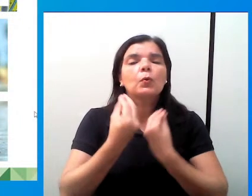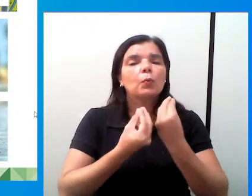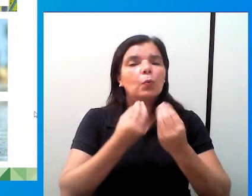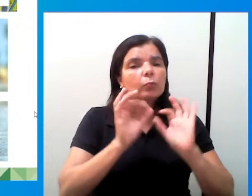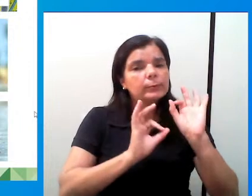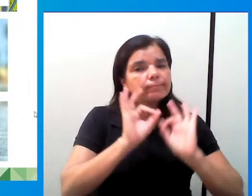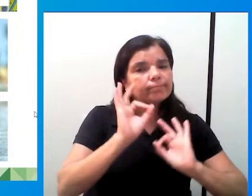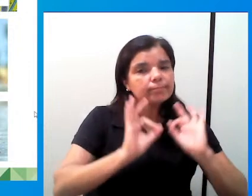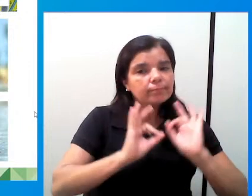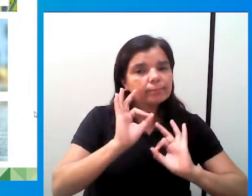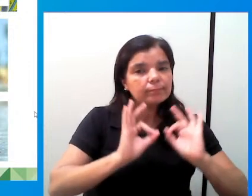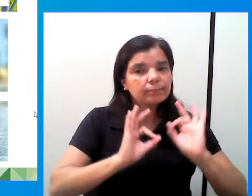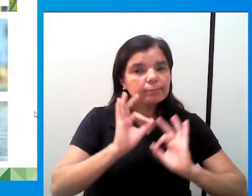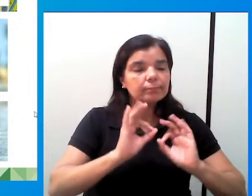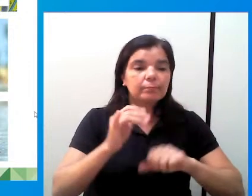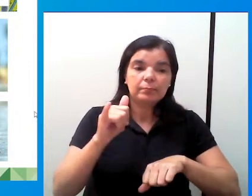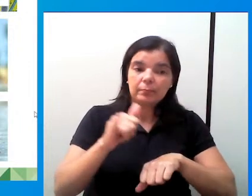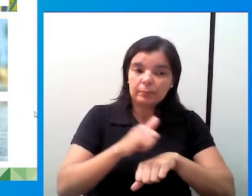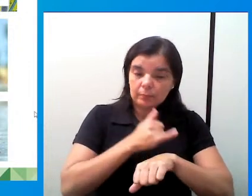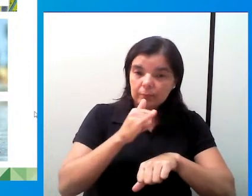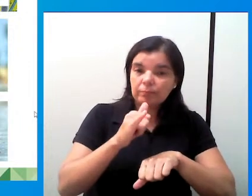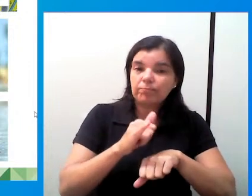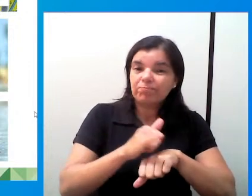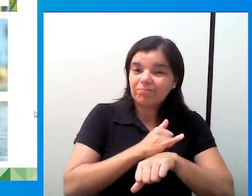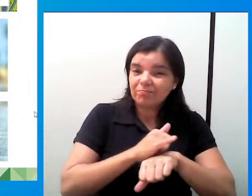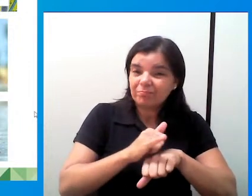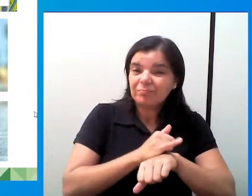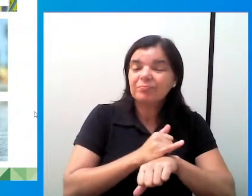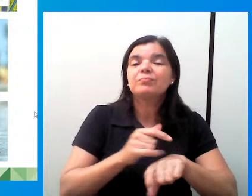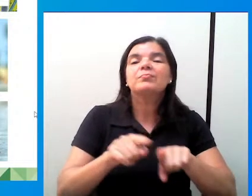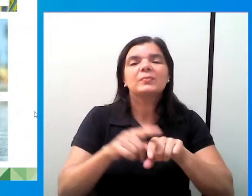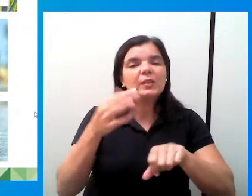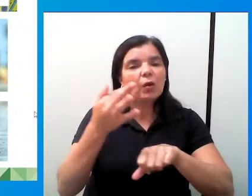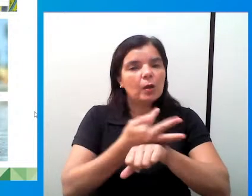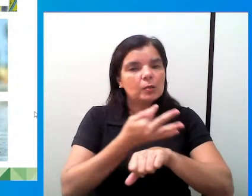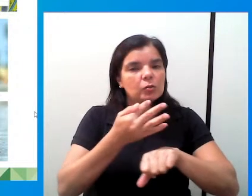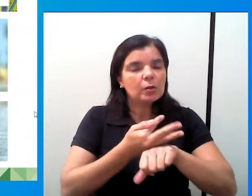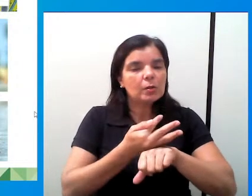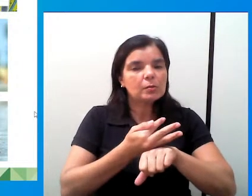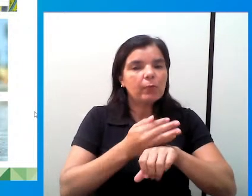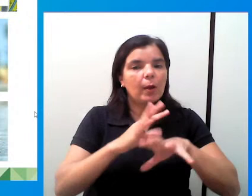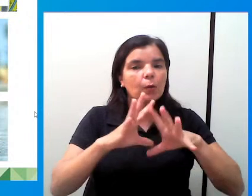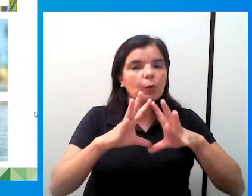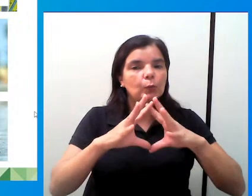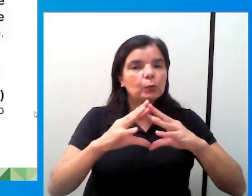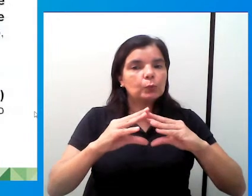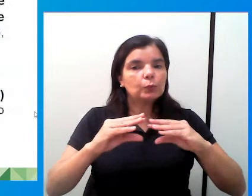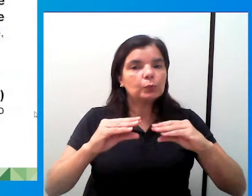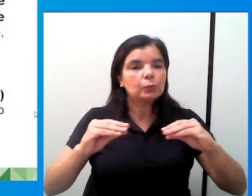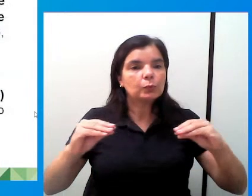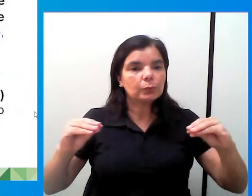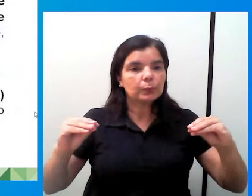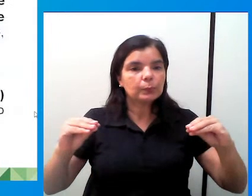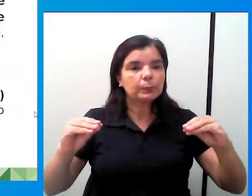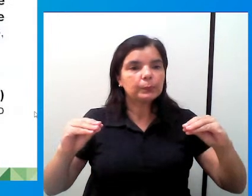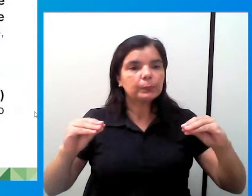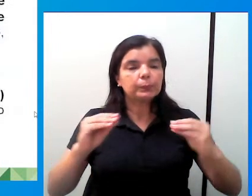construído, a resistência ela começa a ser quebrada. Então, é uma boa prática que eu trago para